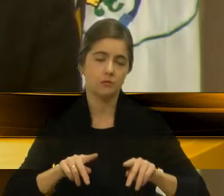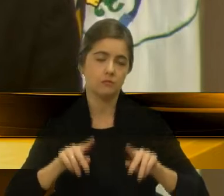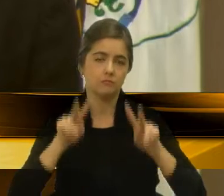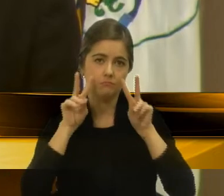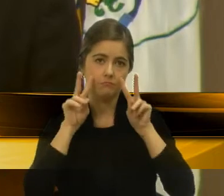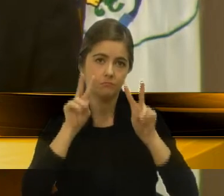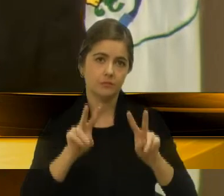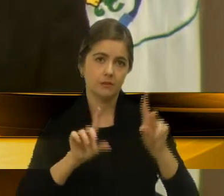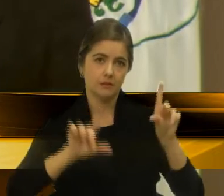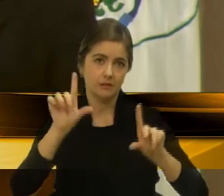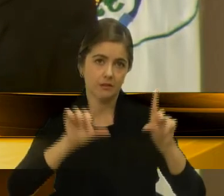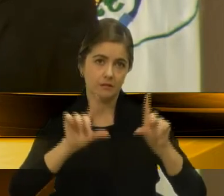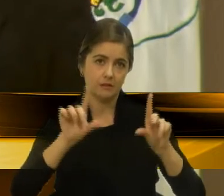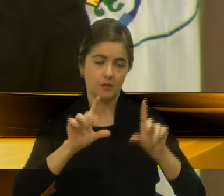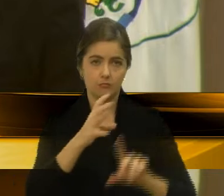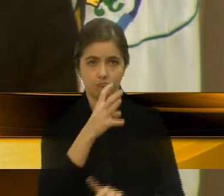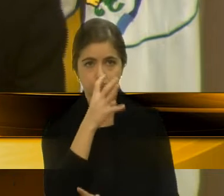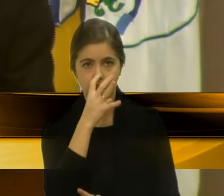Senhor presidente,